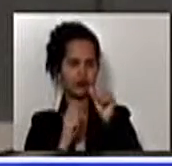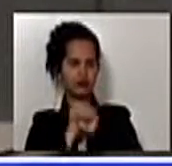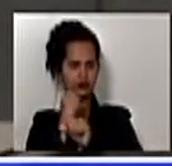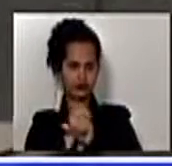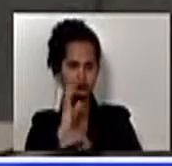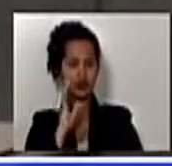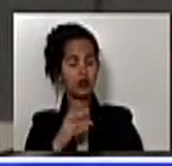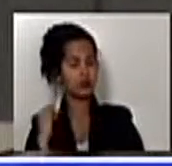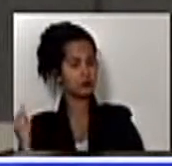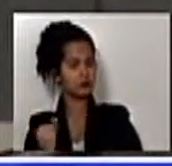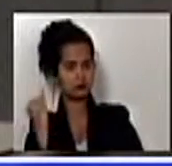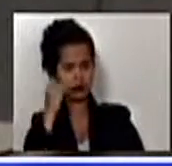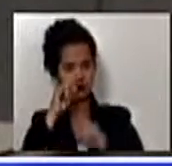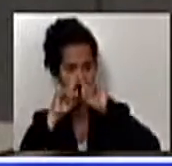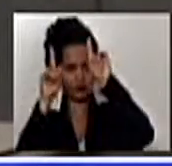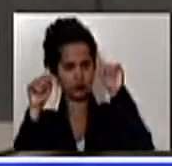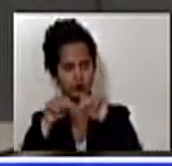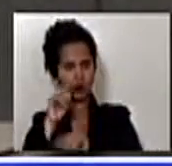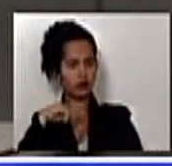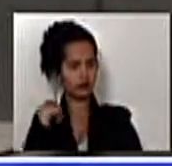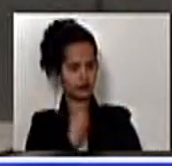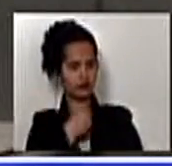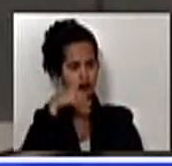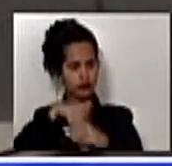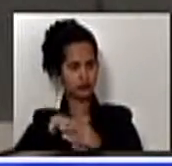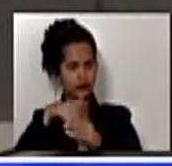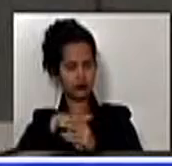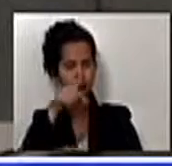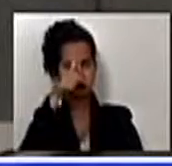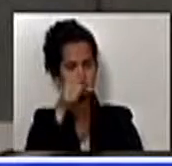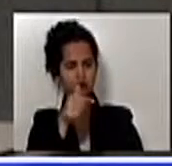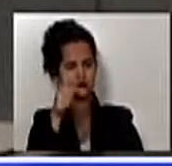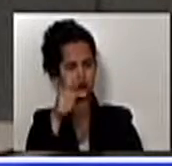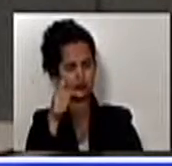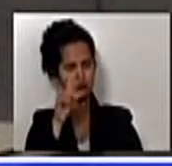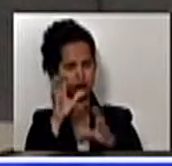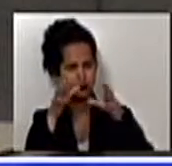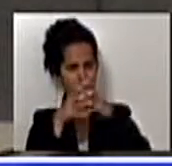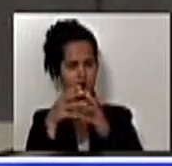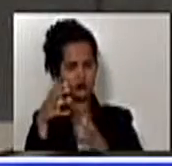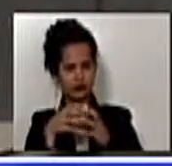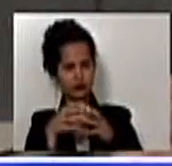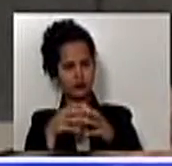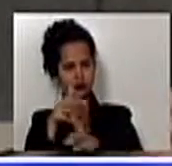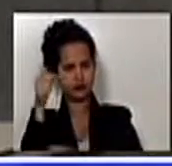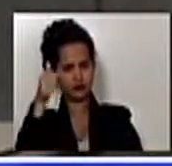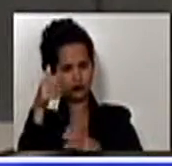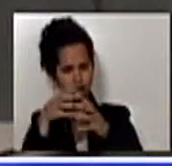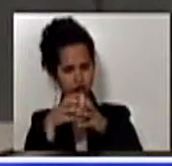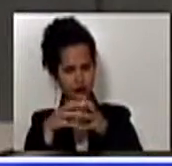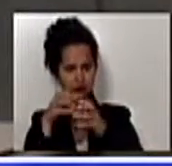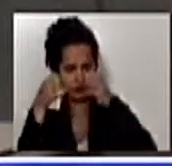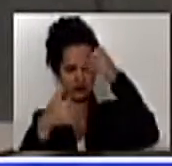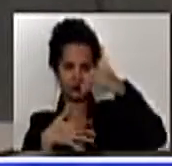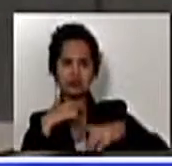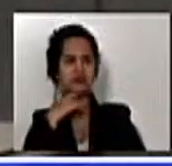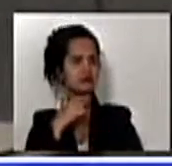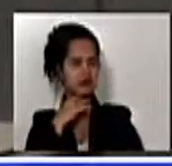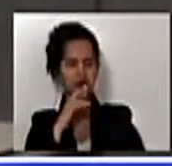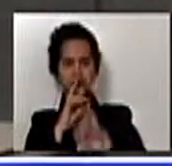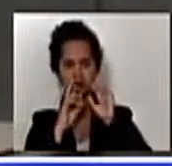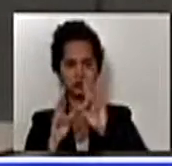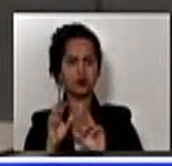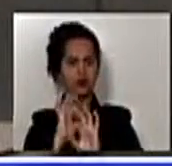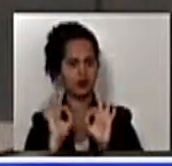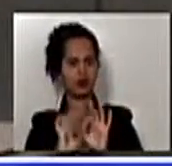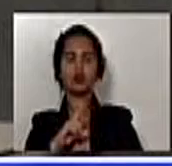importantes como estes que nós votamos aqui. A 17ª Vara era um projeto polêmico, que diziam que essa casa não ia dar resposta,